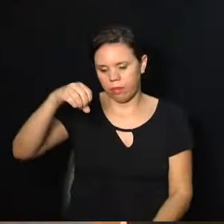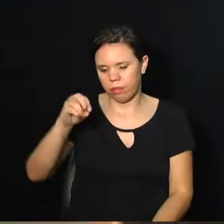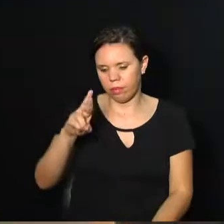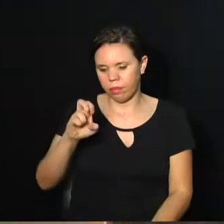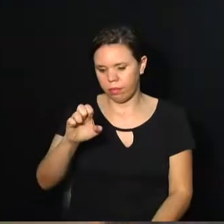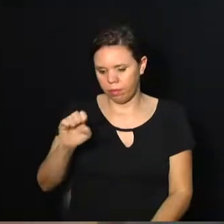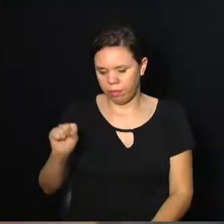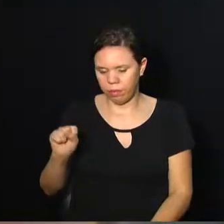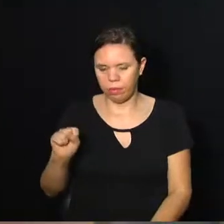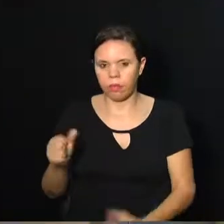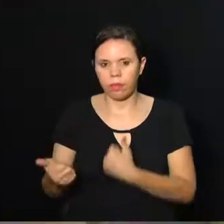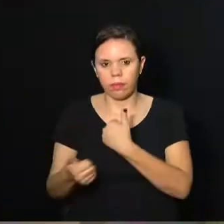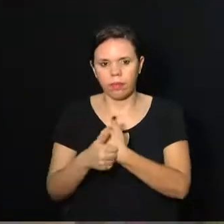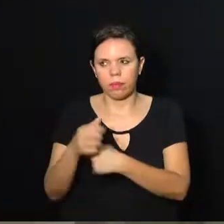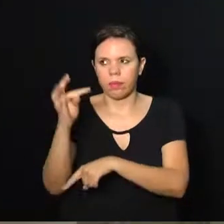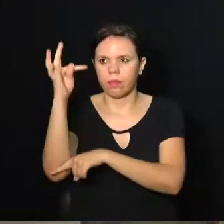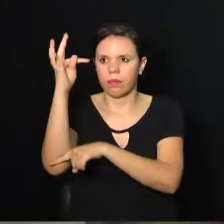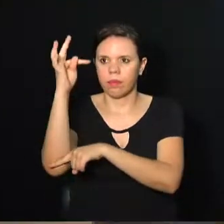ali do Terminal Central.